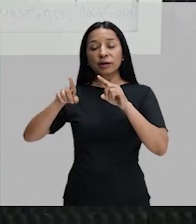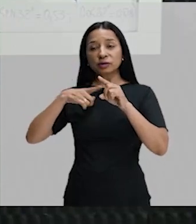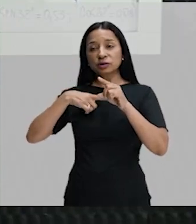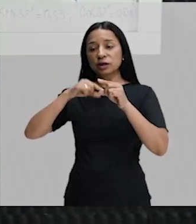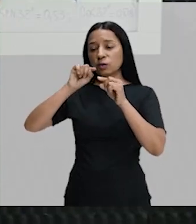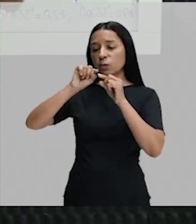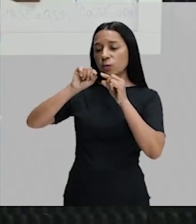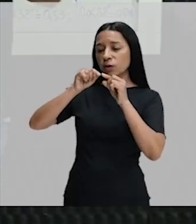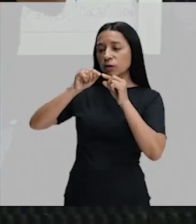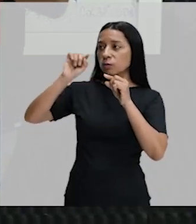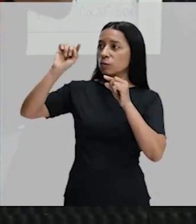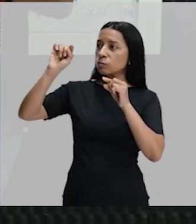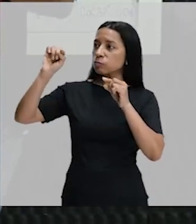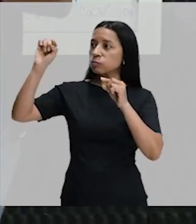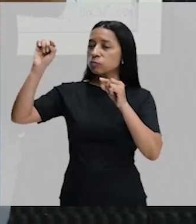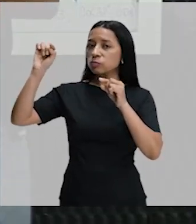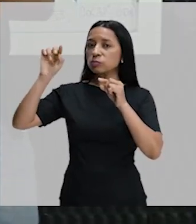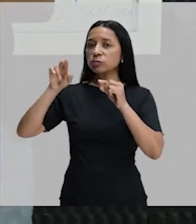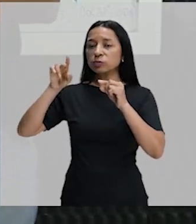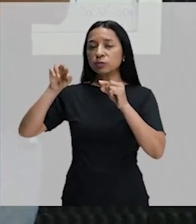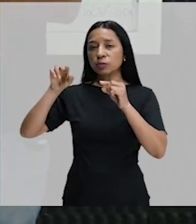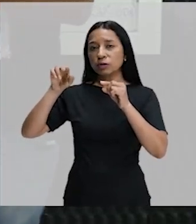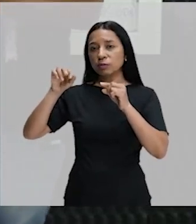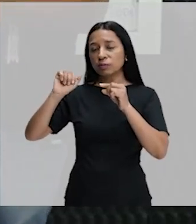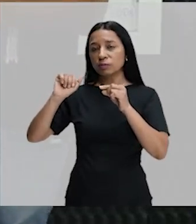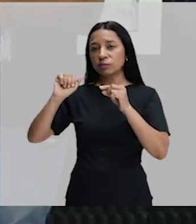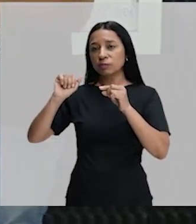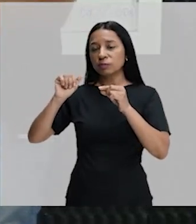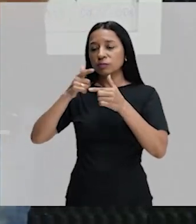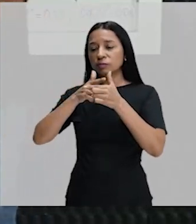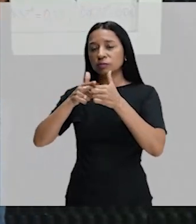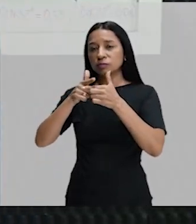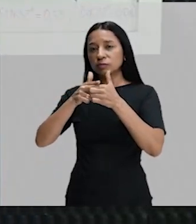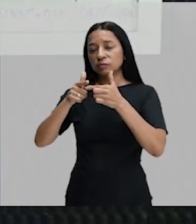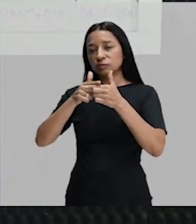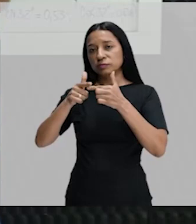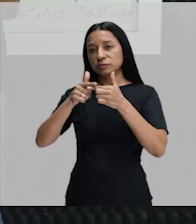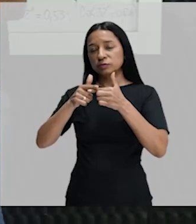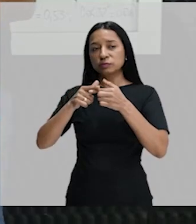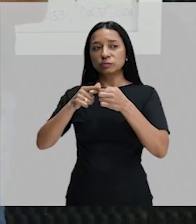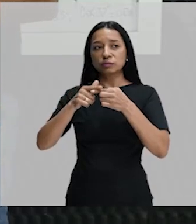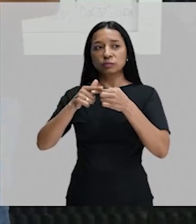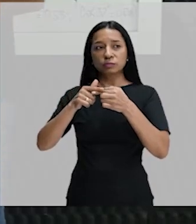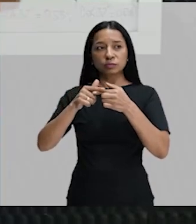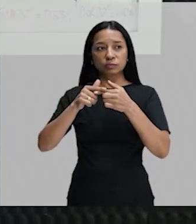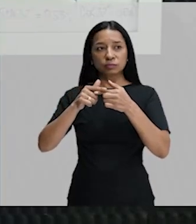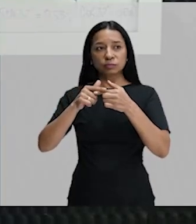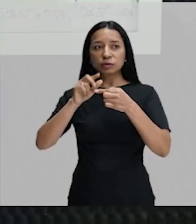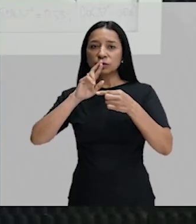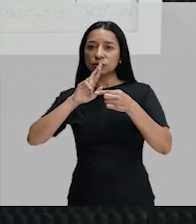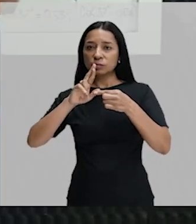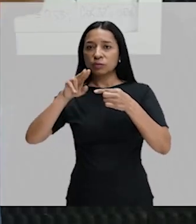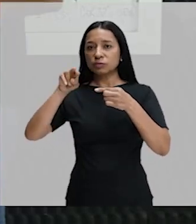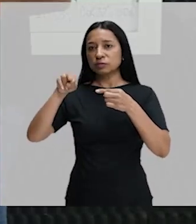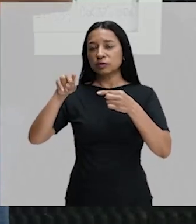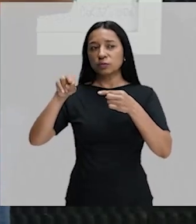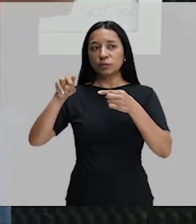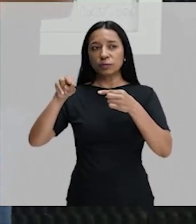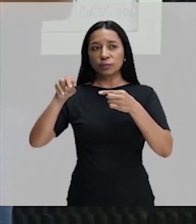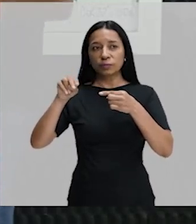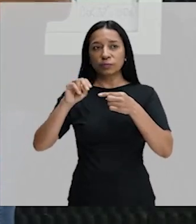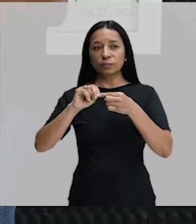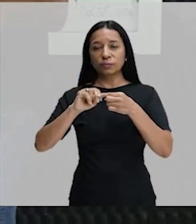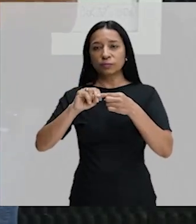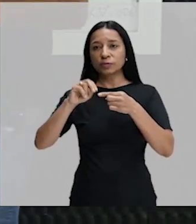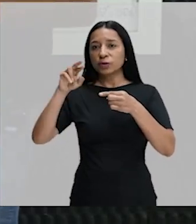eu dividi o cateto oposto pela hipotenusa dos 3, o resultado foi o mesmo.